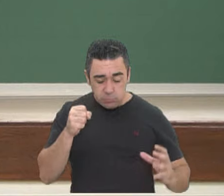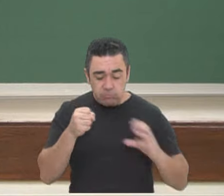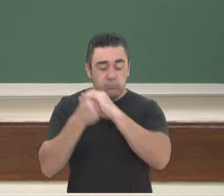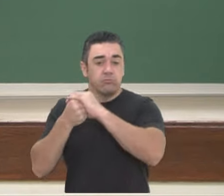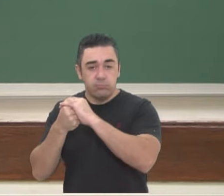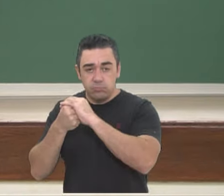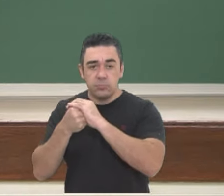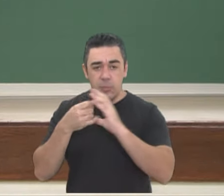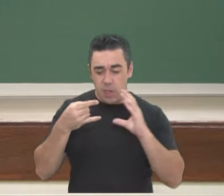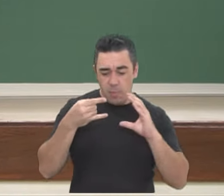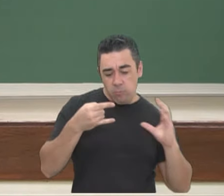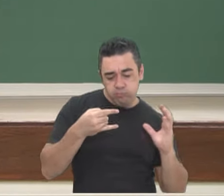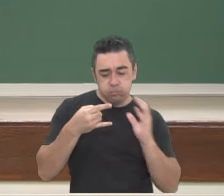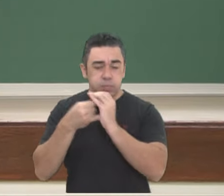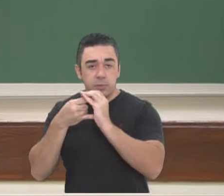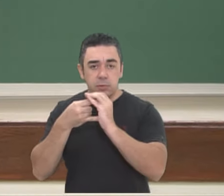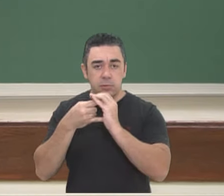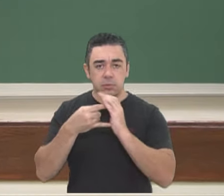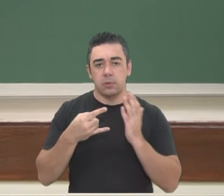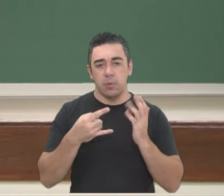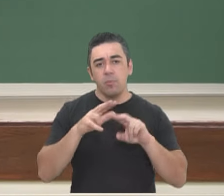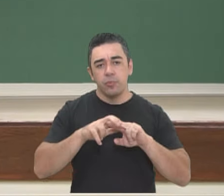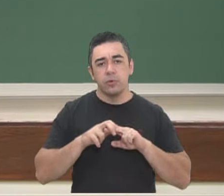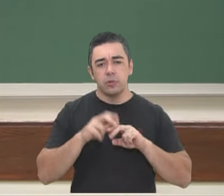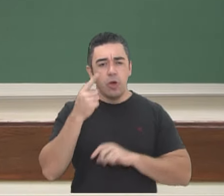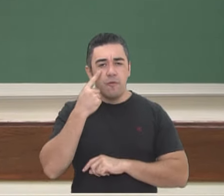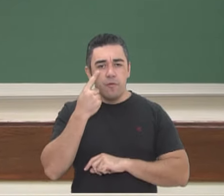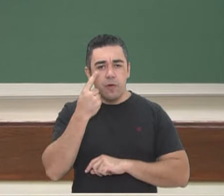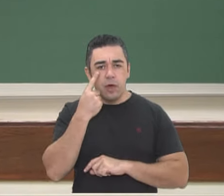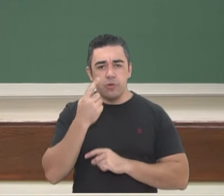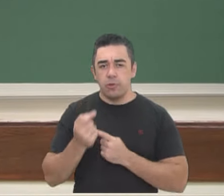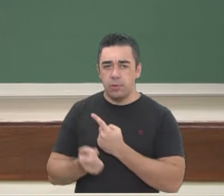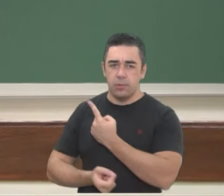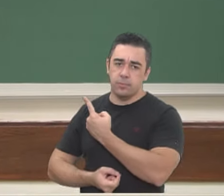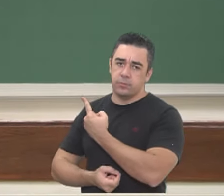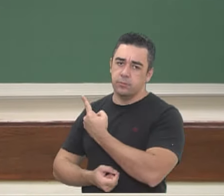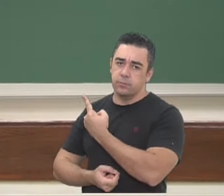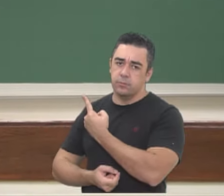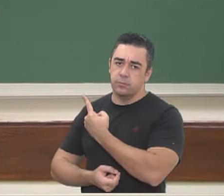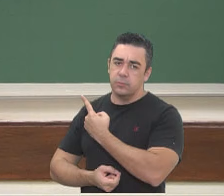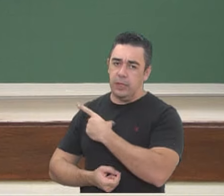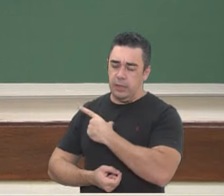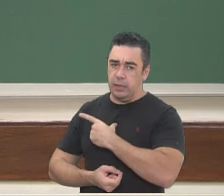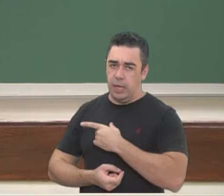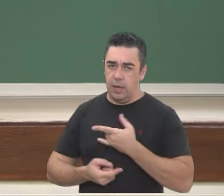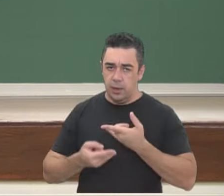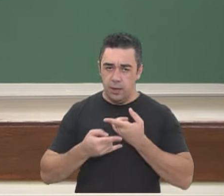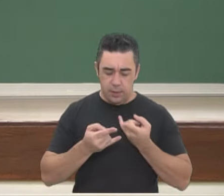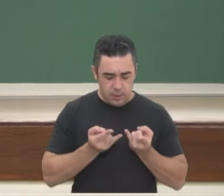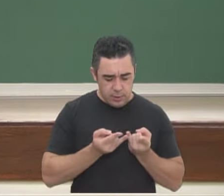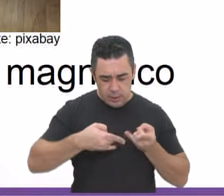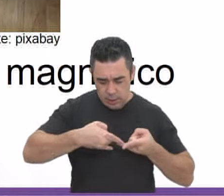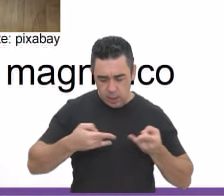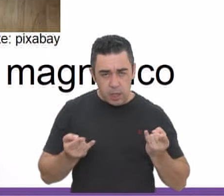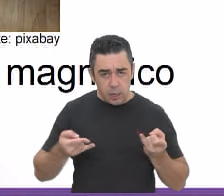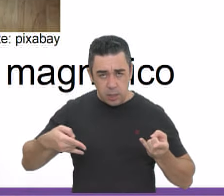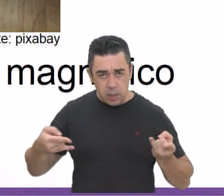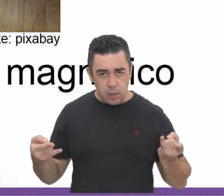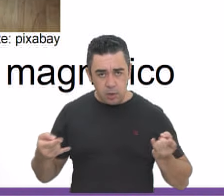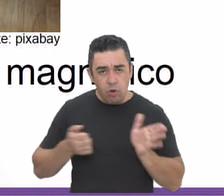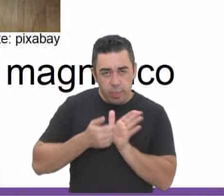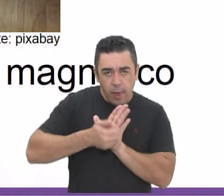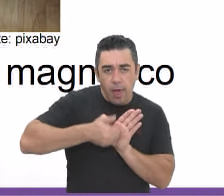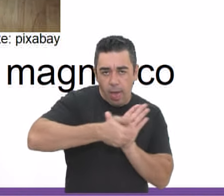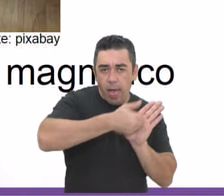atraídas por esse simas então olha só aqui nós temos né o trilho de trem que é feito geralmente